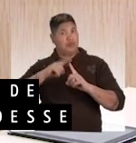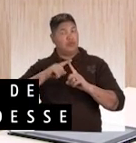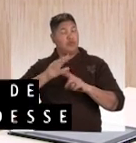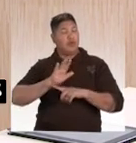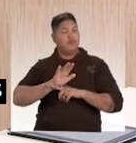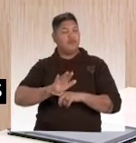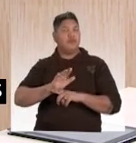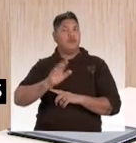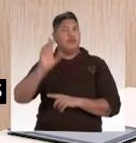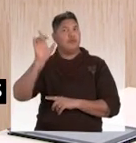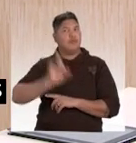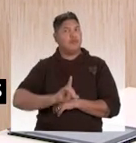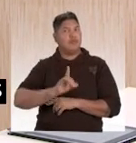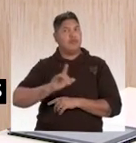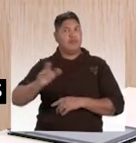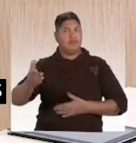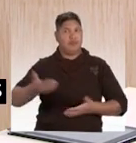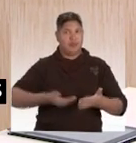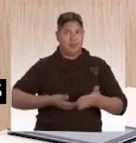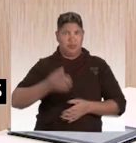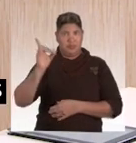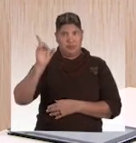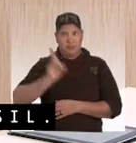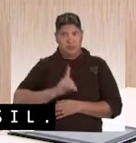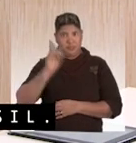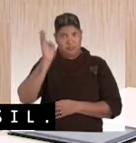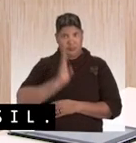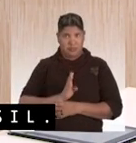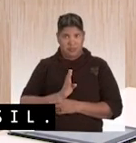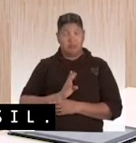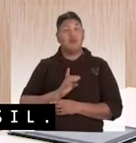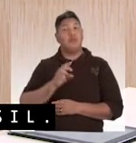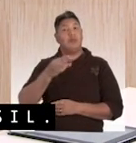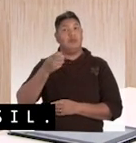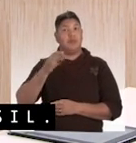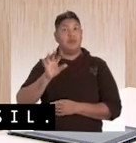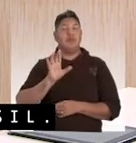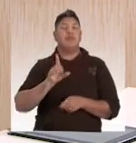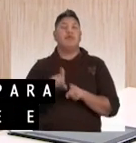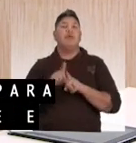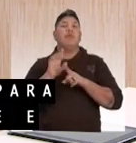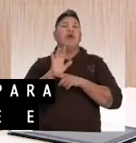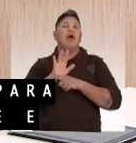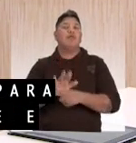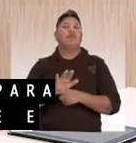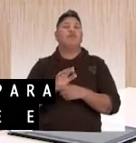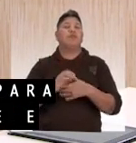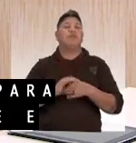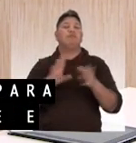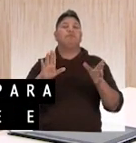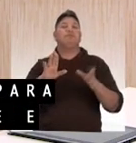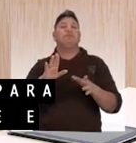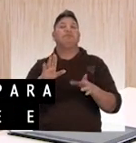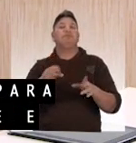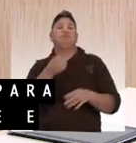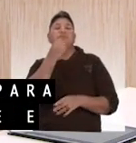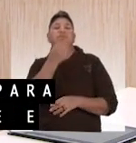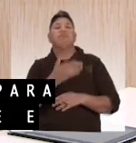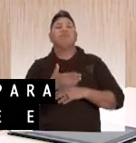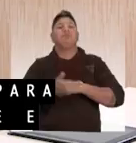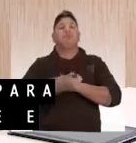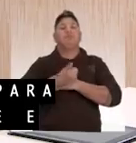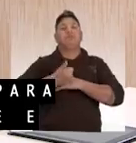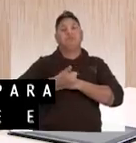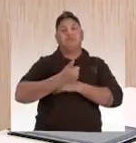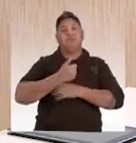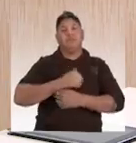instituições desse tipo na defesa dos direitos dos trabalhadores no Brasil. E o MPT também atua para reforçar a liberdade